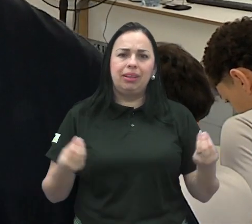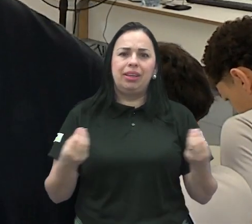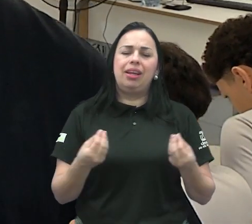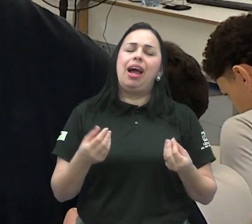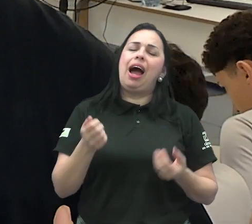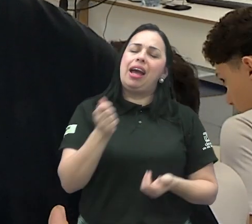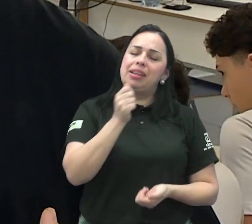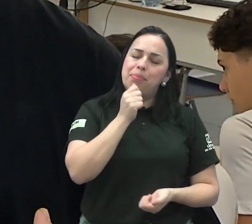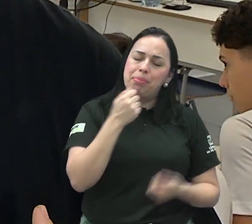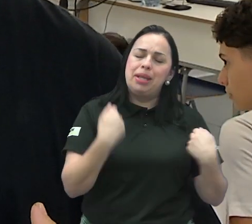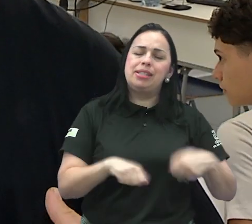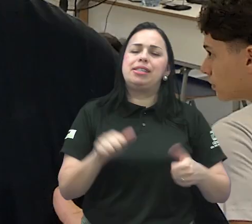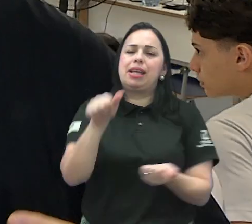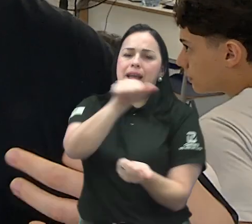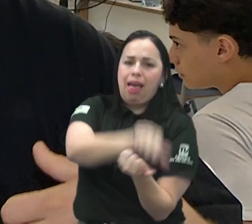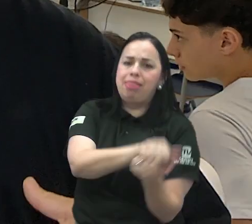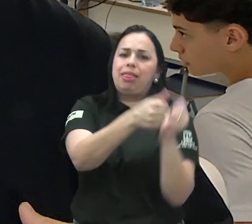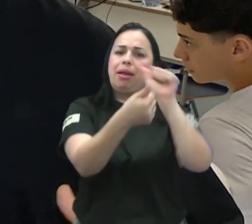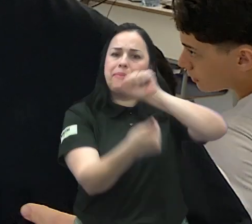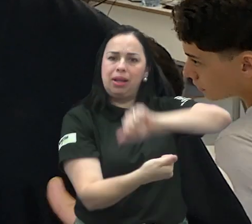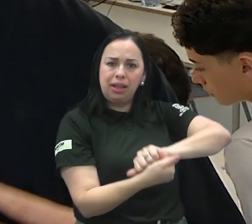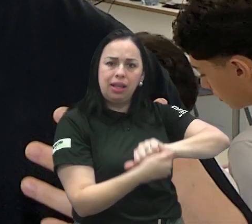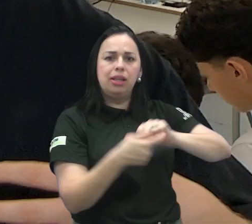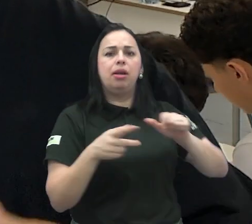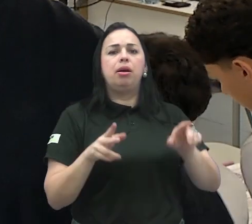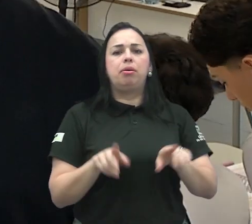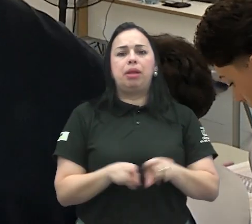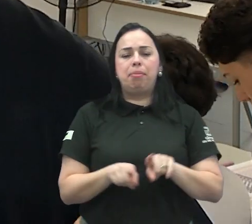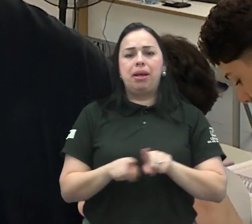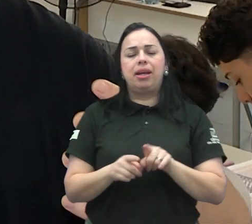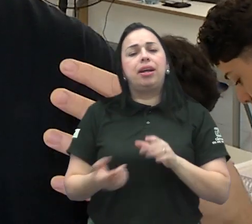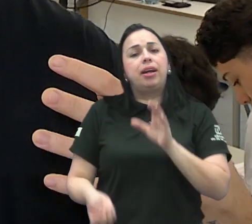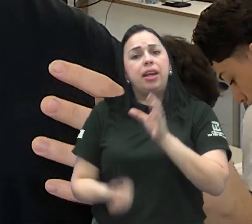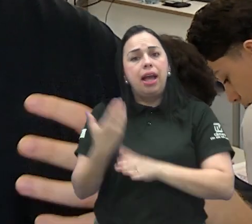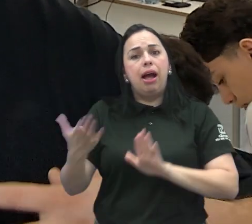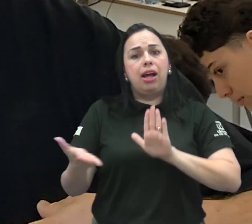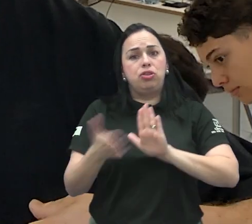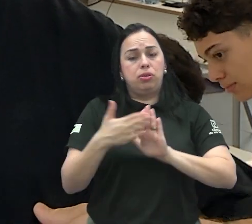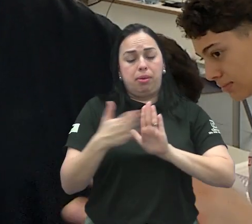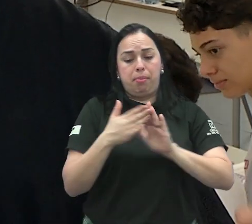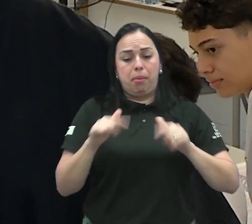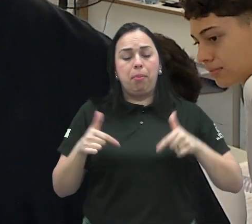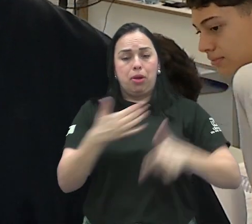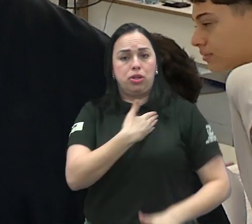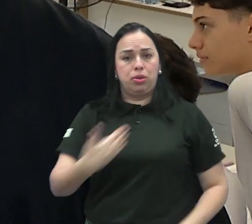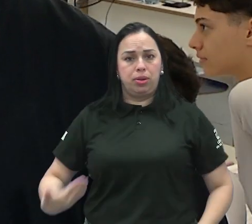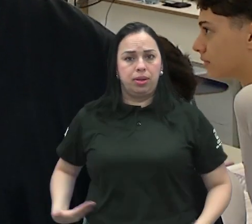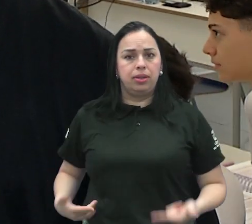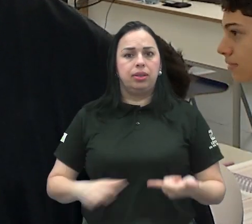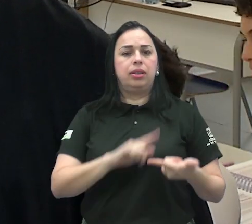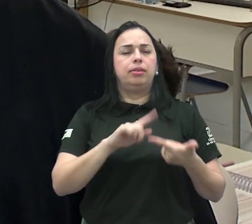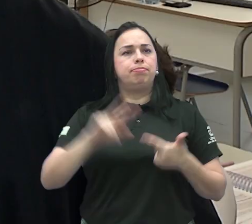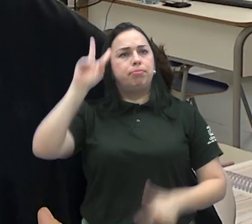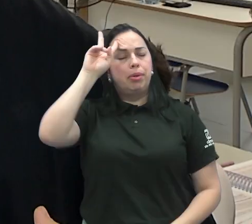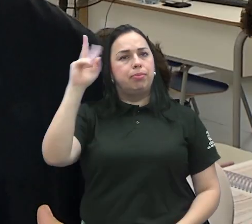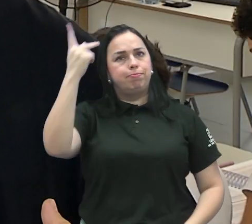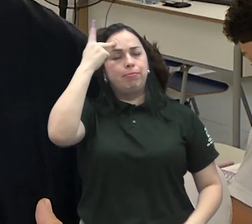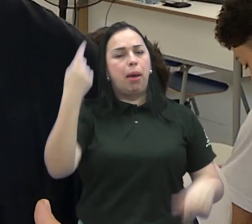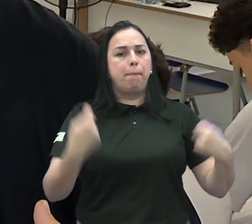de certa forma, isso vai exigir muito de nós, educadores, de quem propõe política pública para a